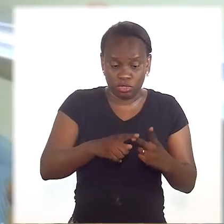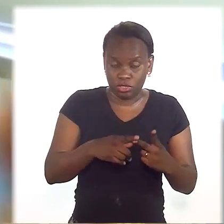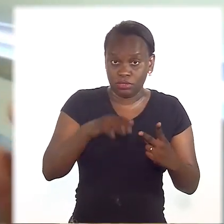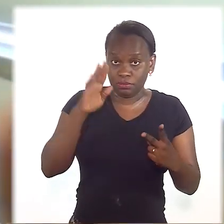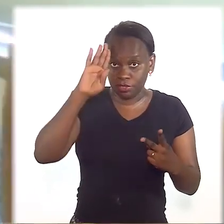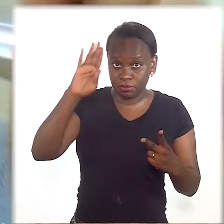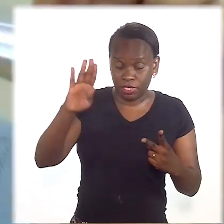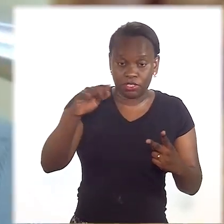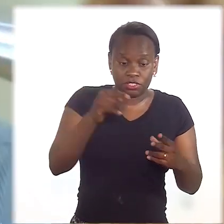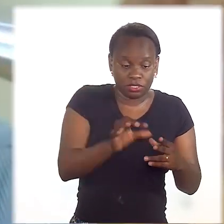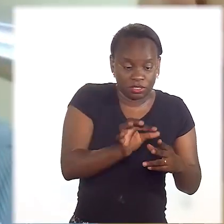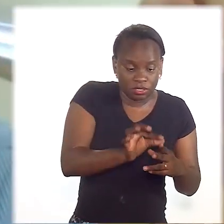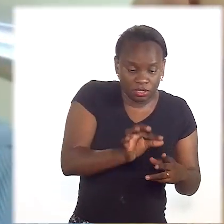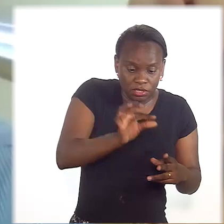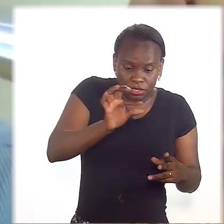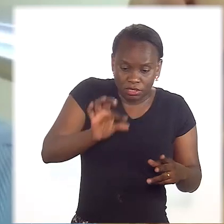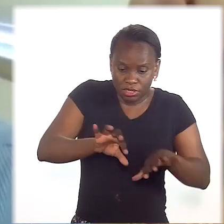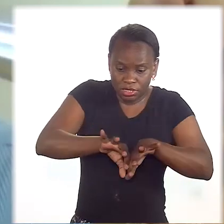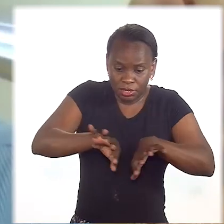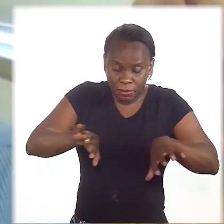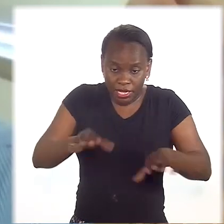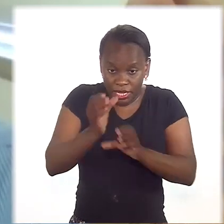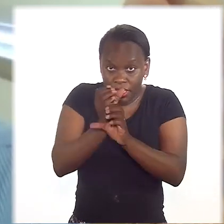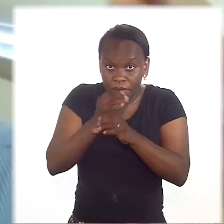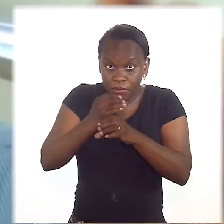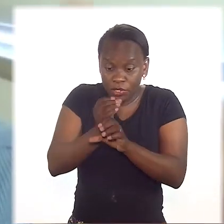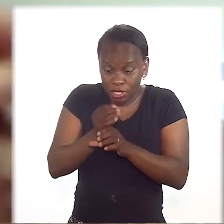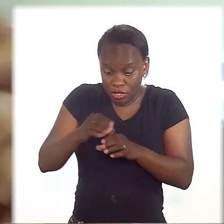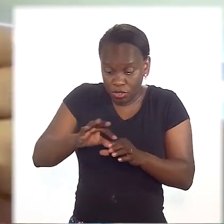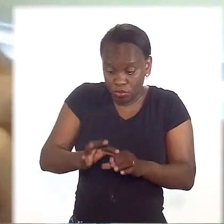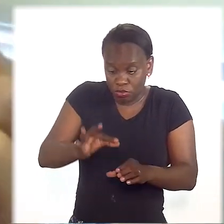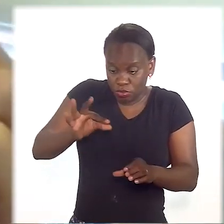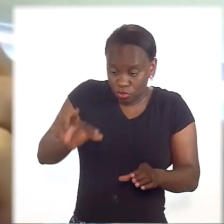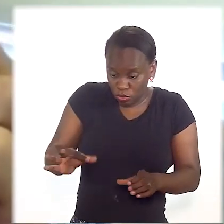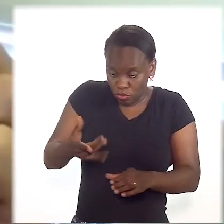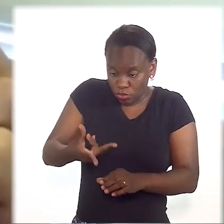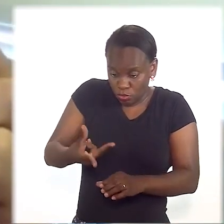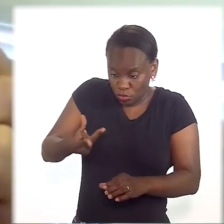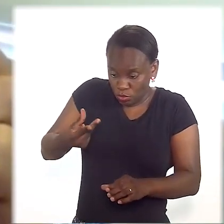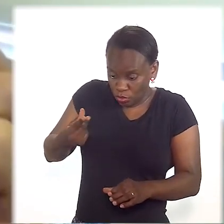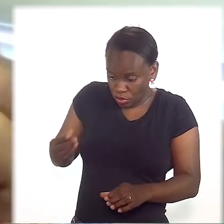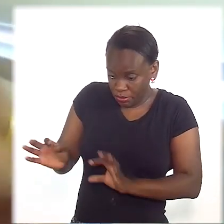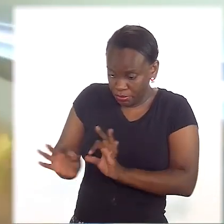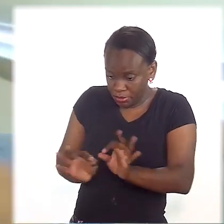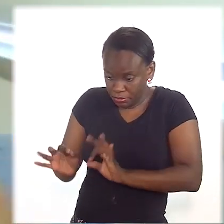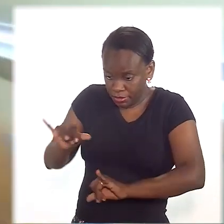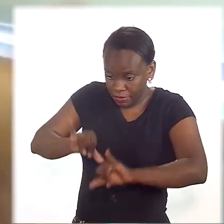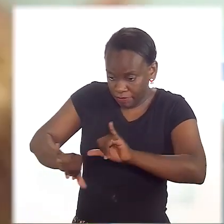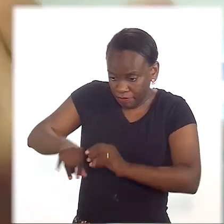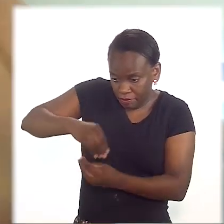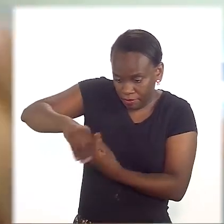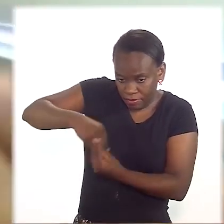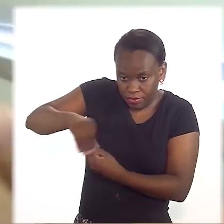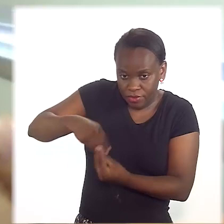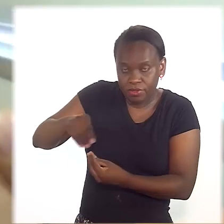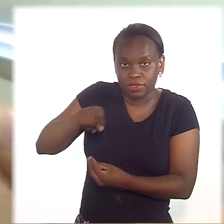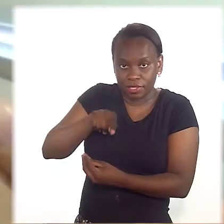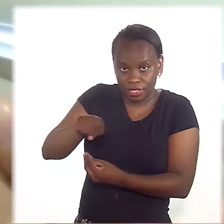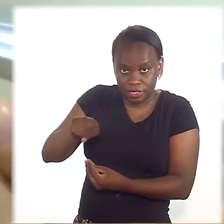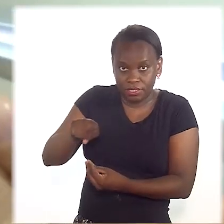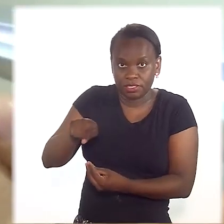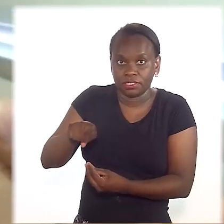princípios ativos, isolar em laboratório esta substância e promover a síntese